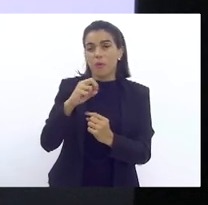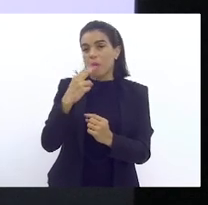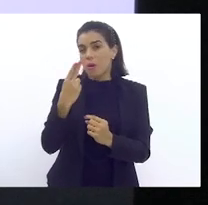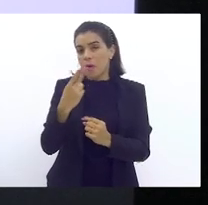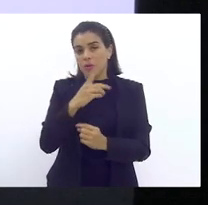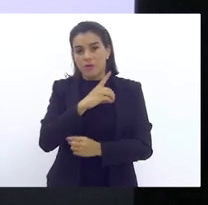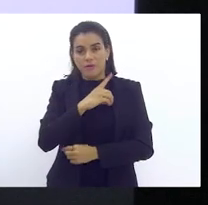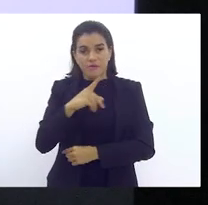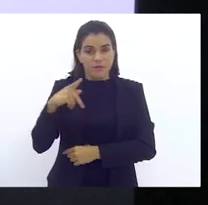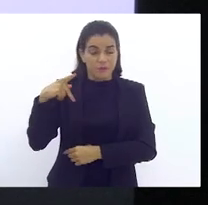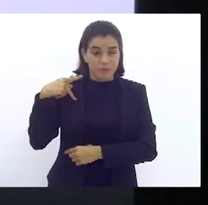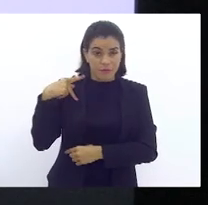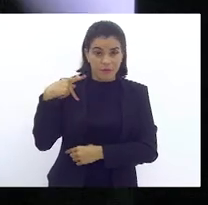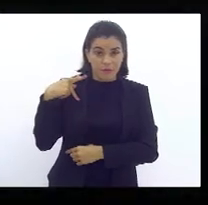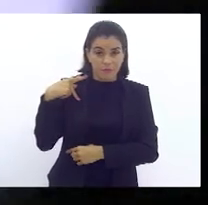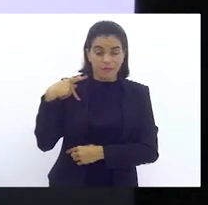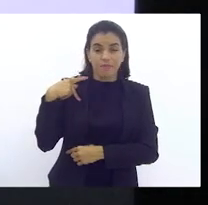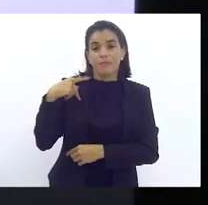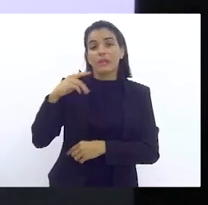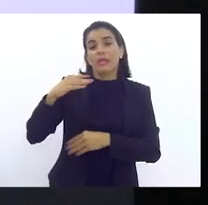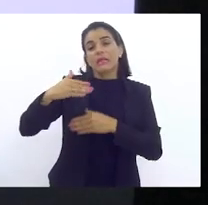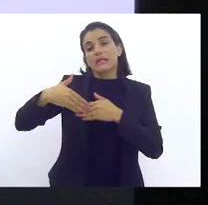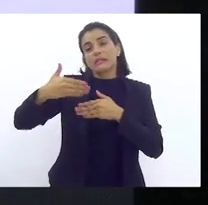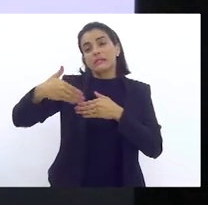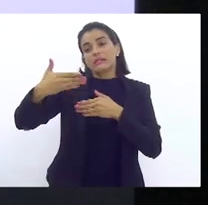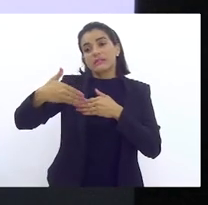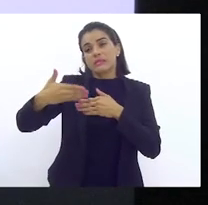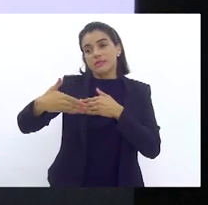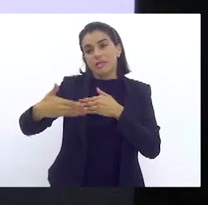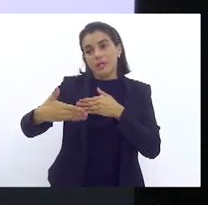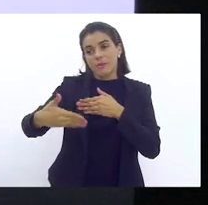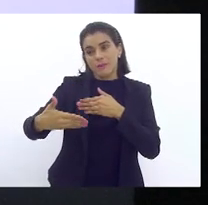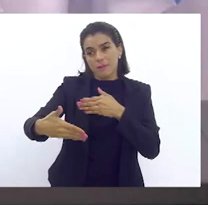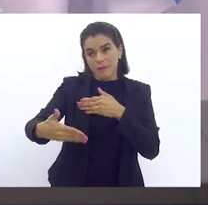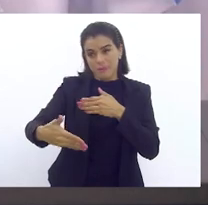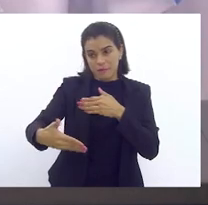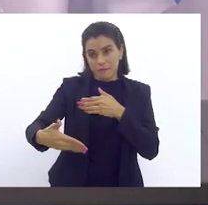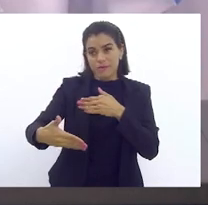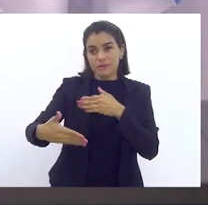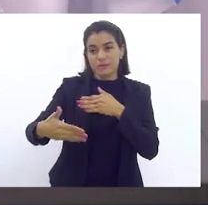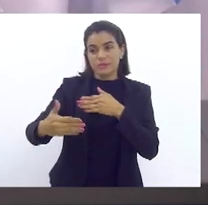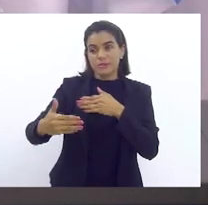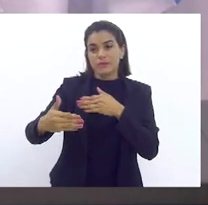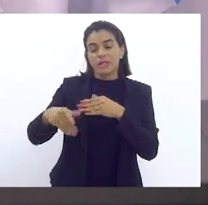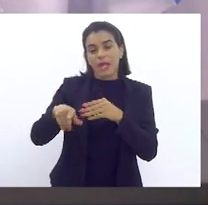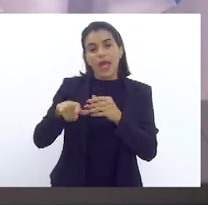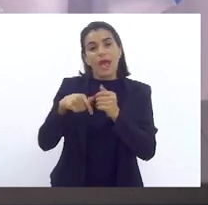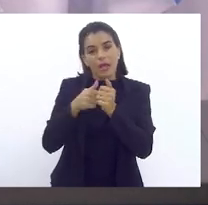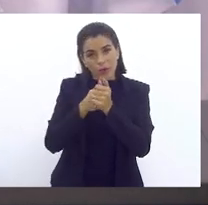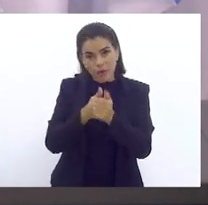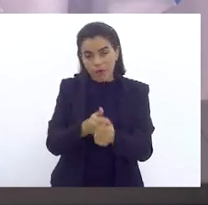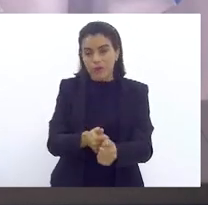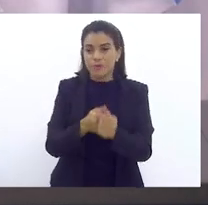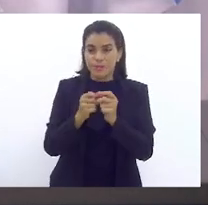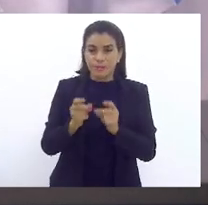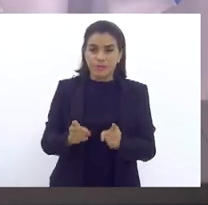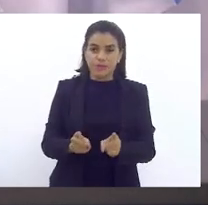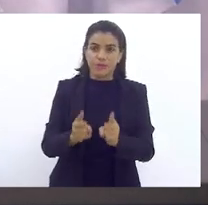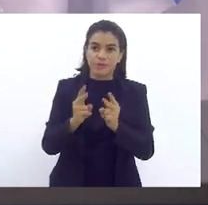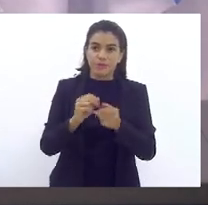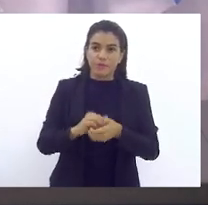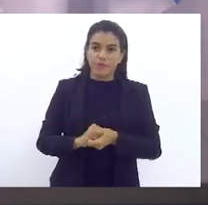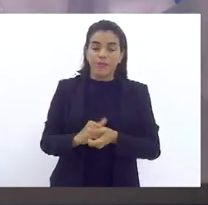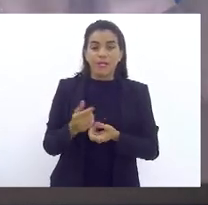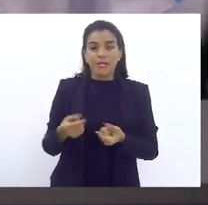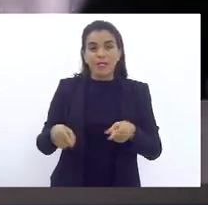Defensoria Pública depois esse esse encaminhamento também é acompanhado e nós temos aí a